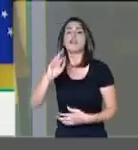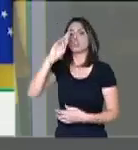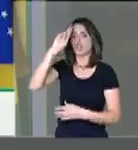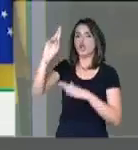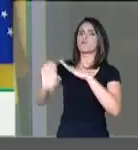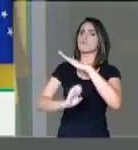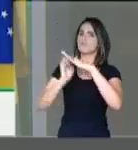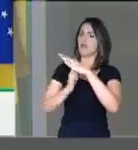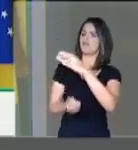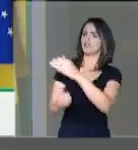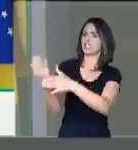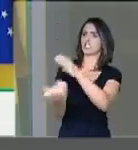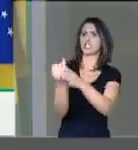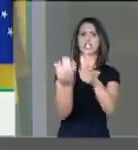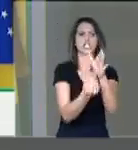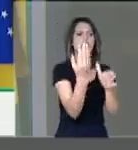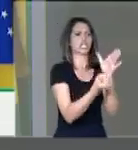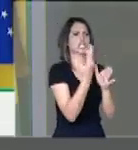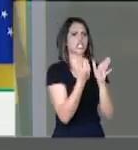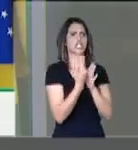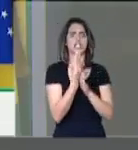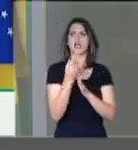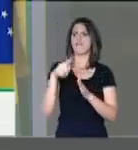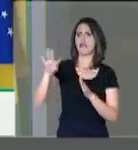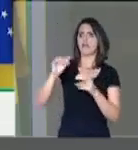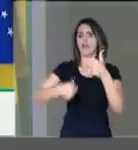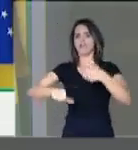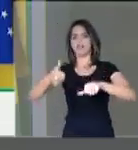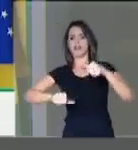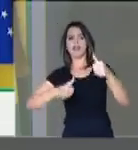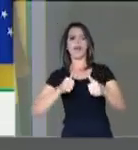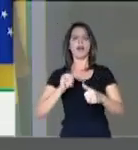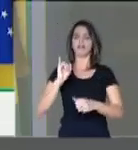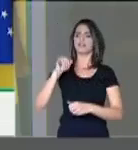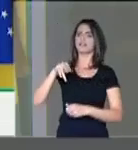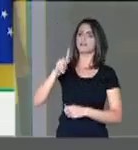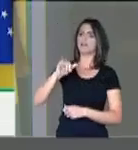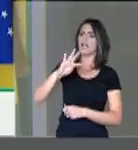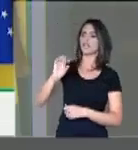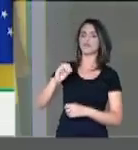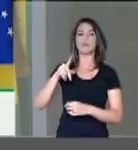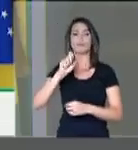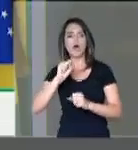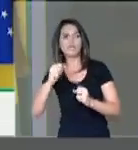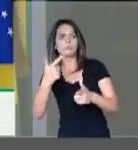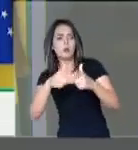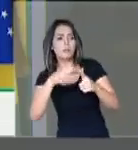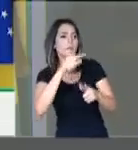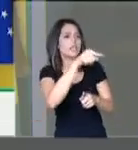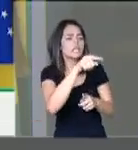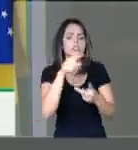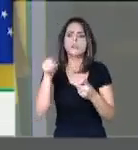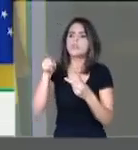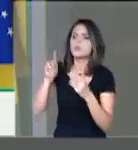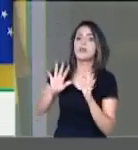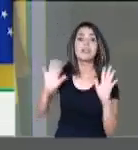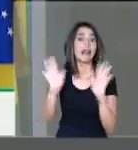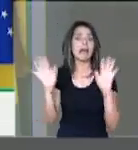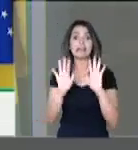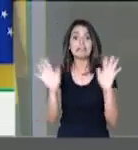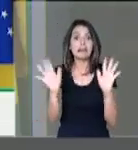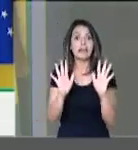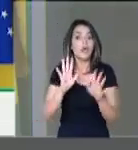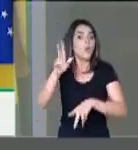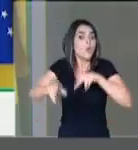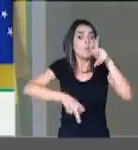empreendedores isso faz aumentar custo do poder público mas mais grave do que isso é o poder público não tem dimensão